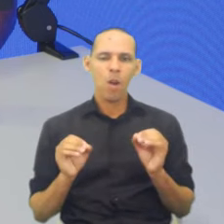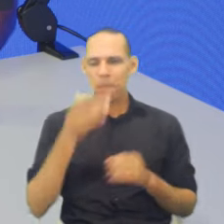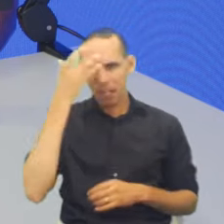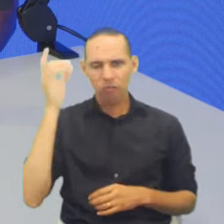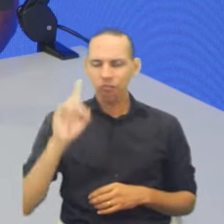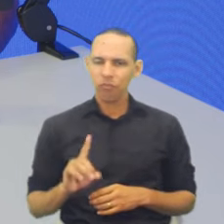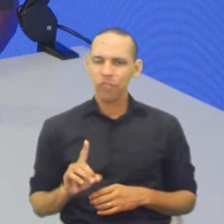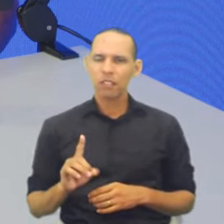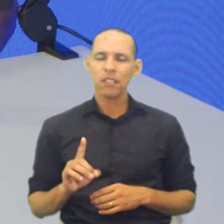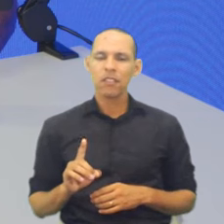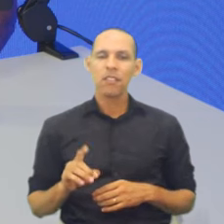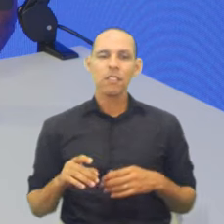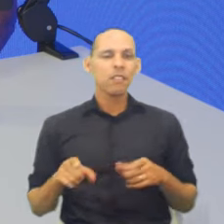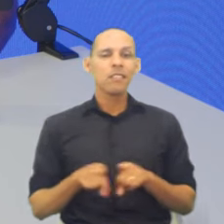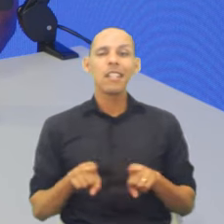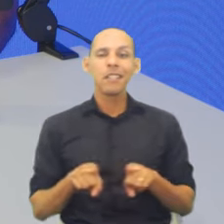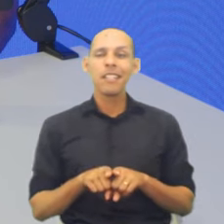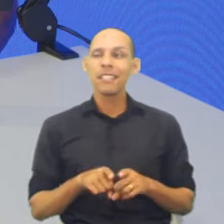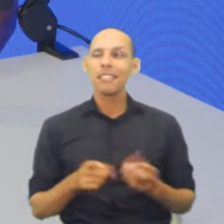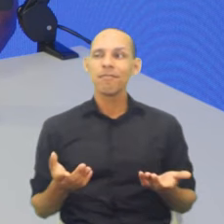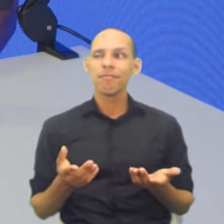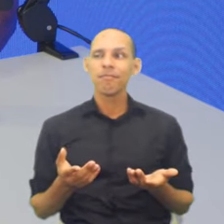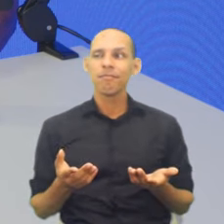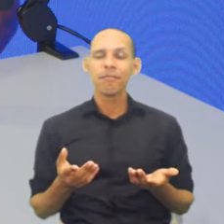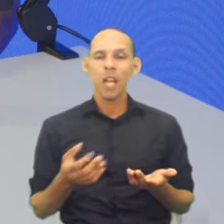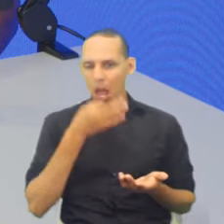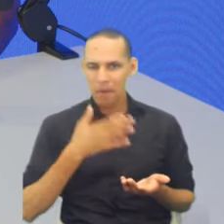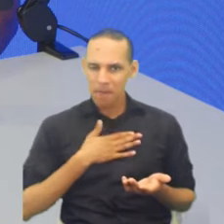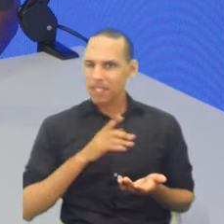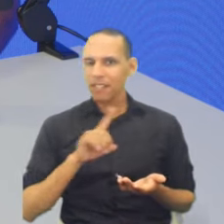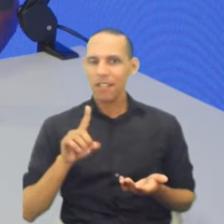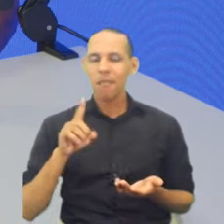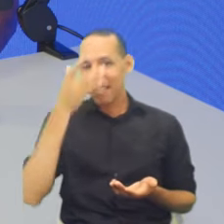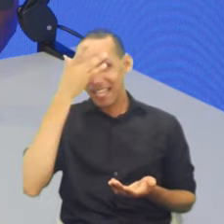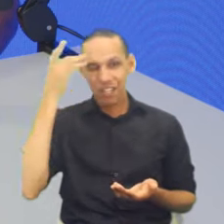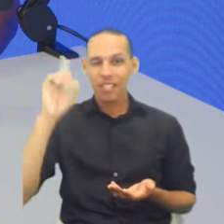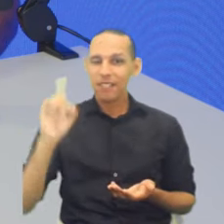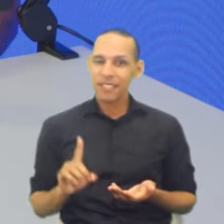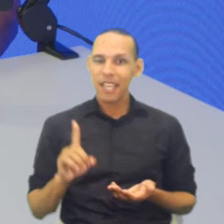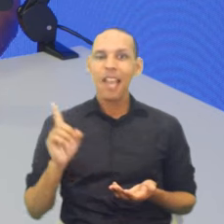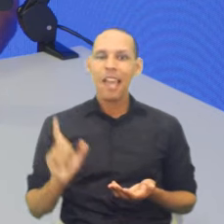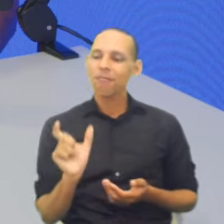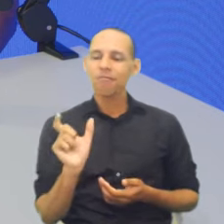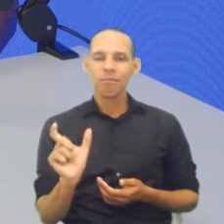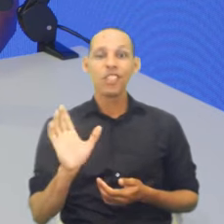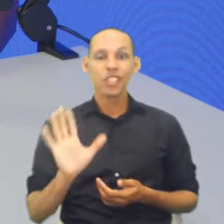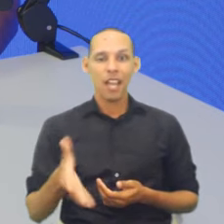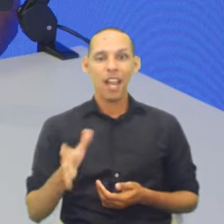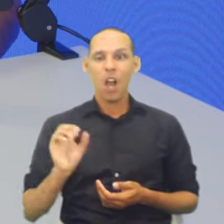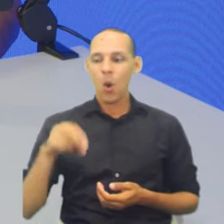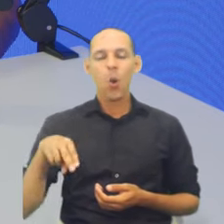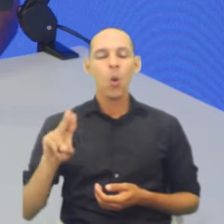e não me importo ainda mais porque não é uma uma opinião minha pessoas com deficiência é um termo ratificado pela ONU numa